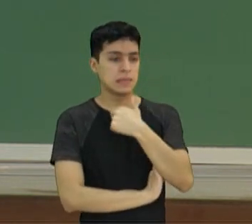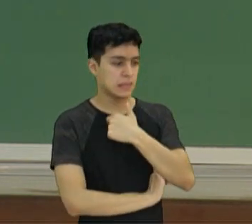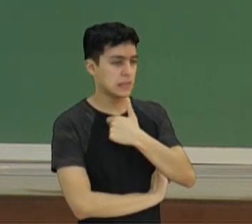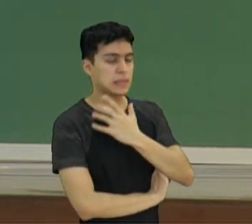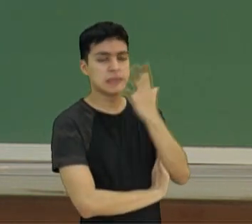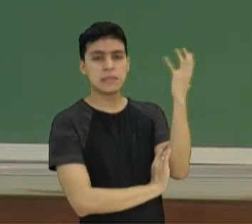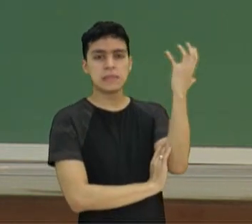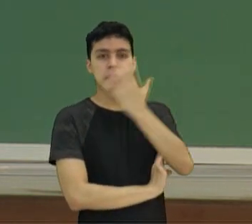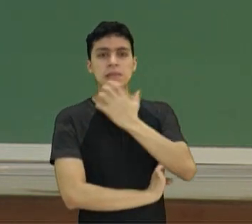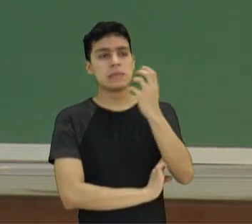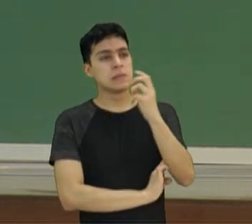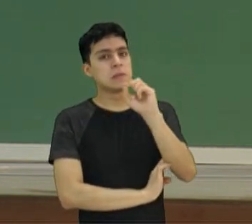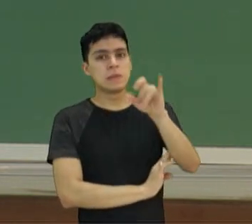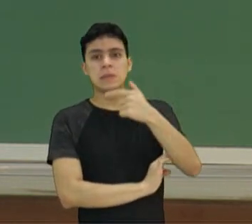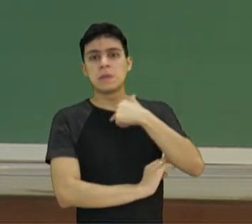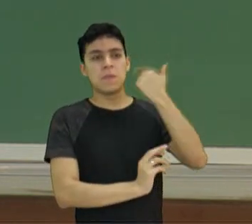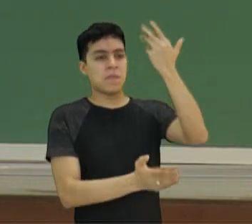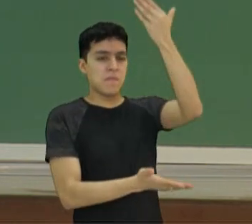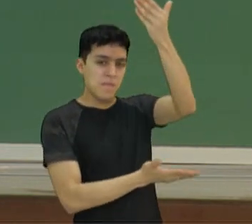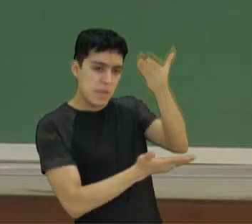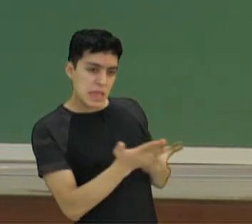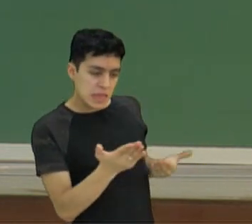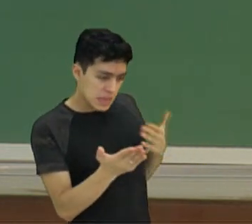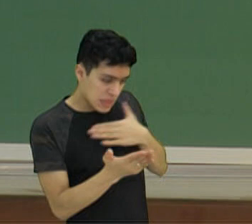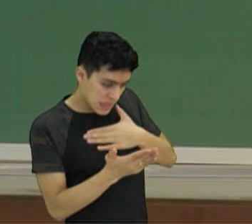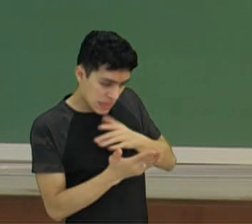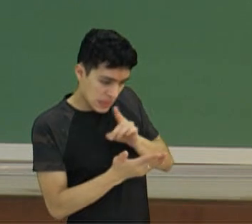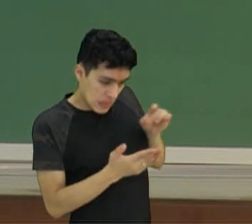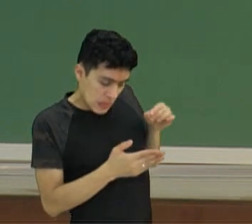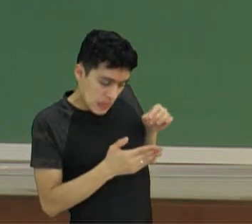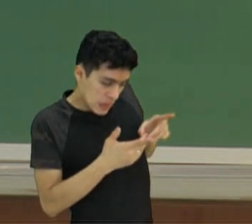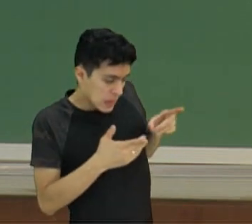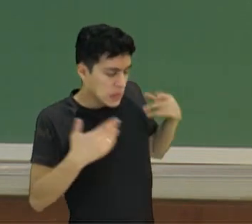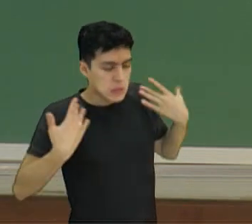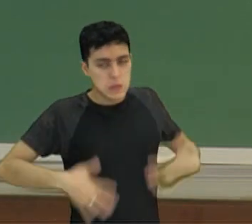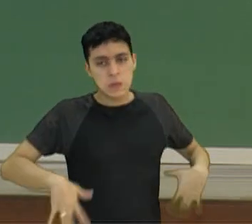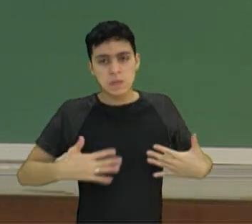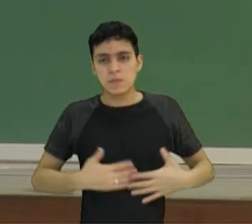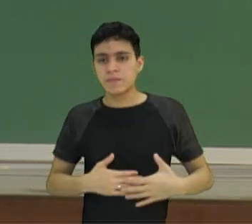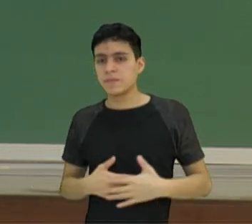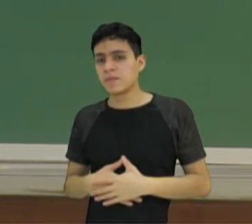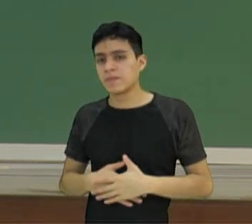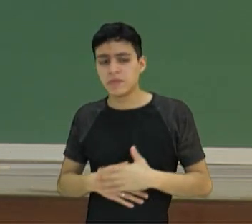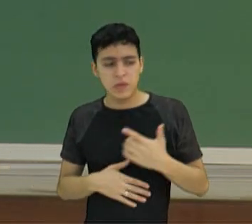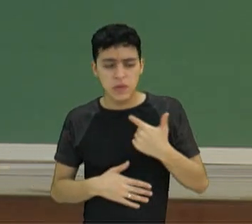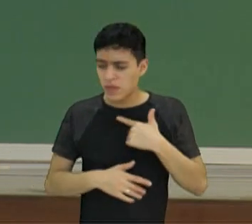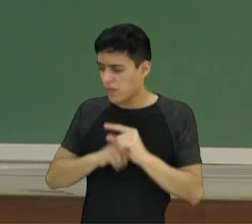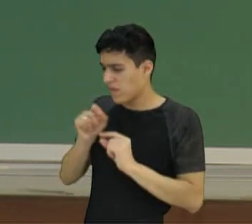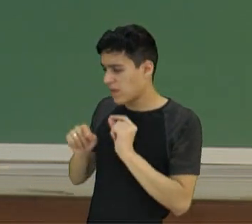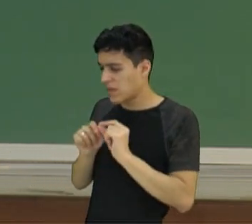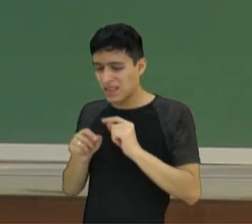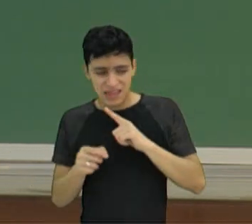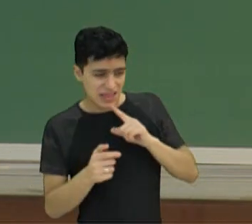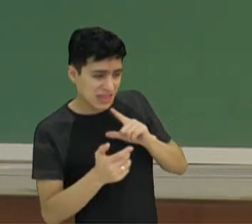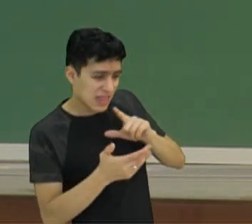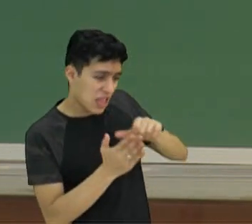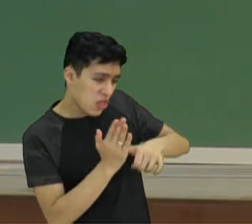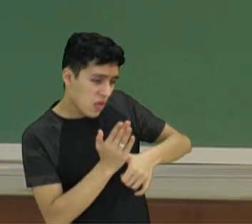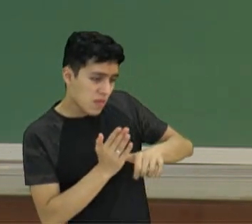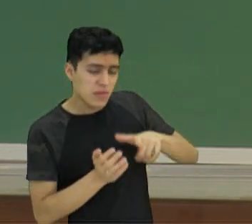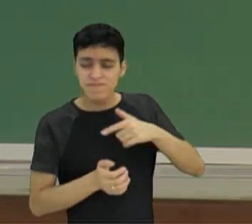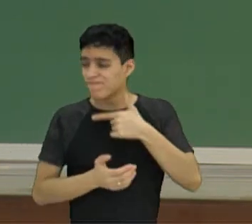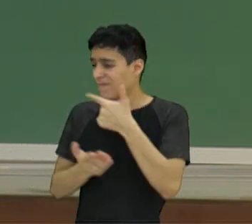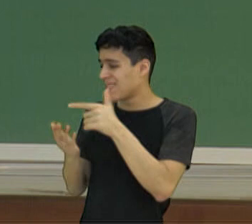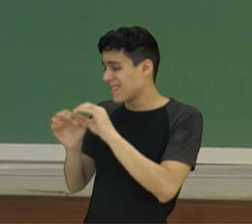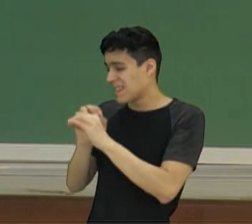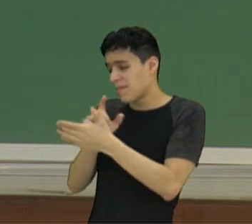muito bravo se eu tivesse perdido. Bem, o que que você acha que eu deveria fazer? Tem alguma identificação dentro? Não, esse que é o problema. Eu procurei e